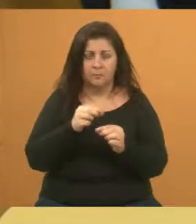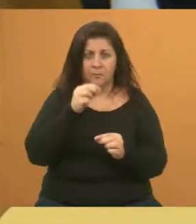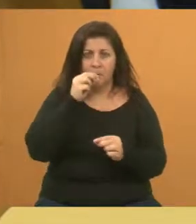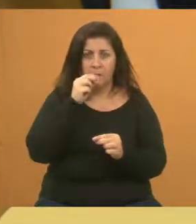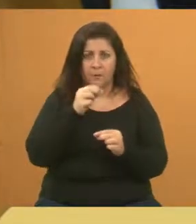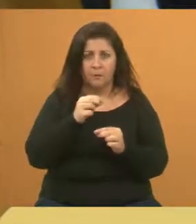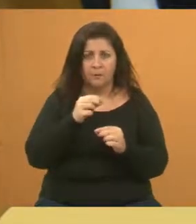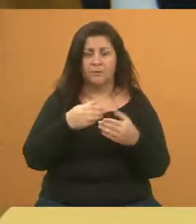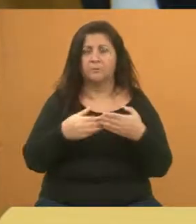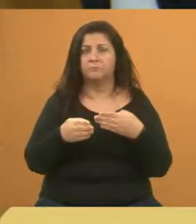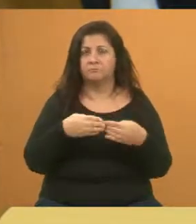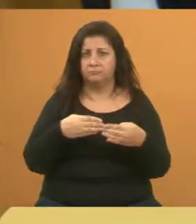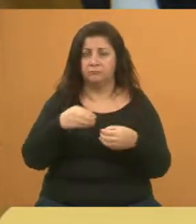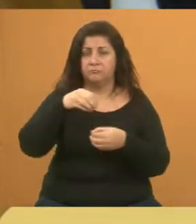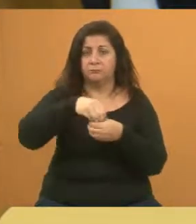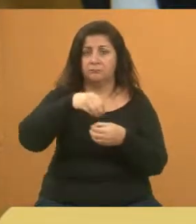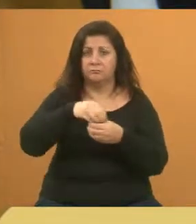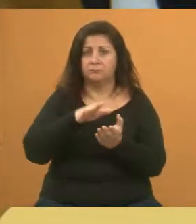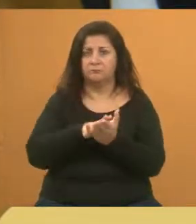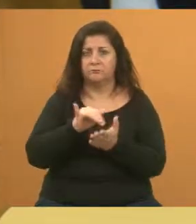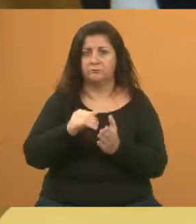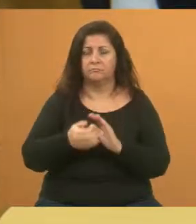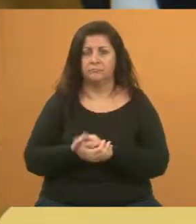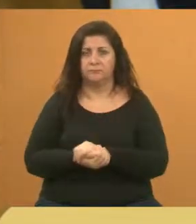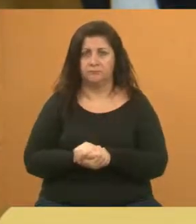âmbito do município de Jacareí.